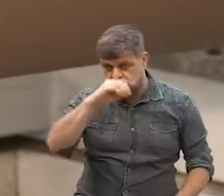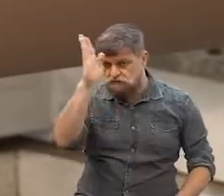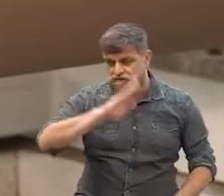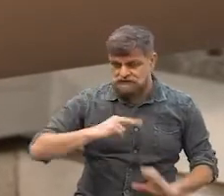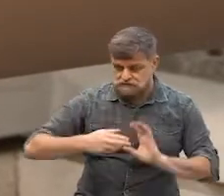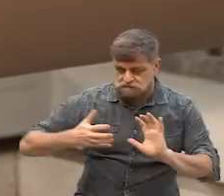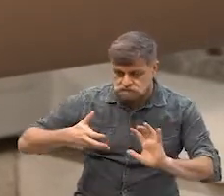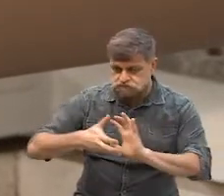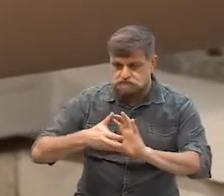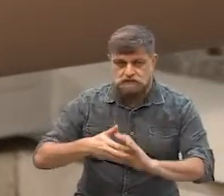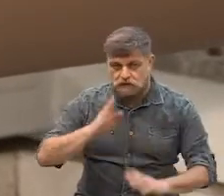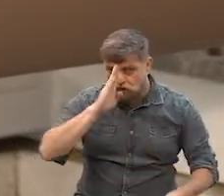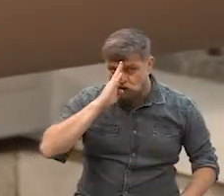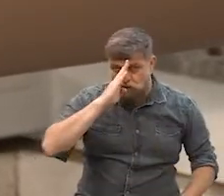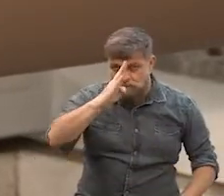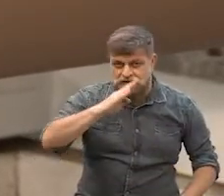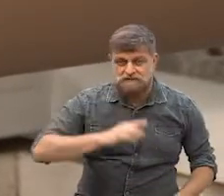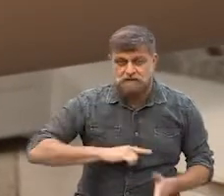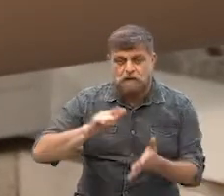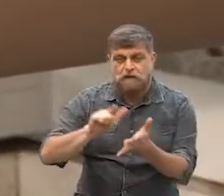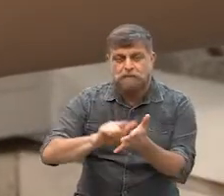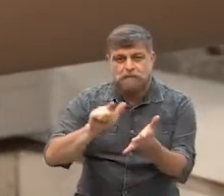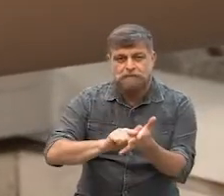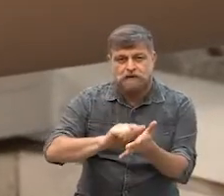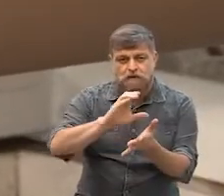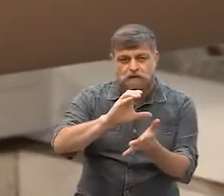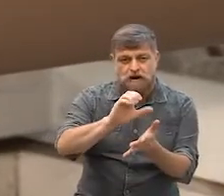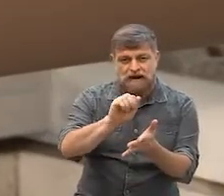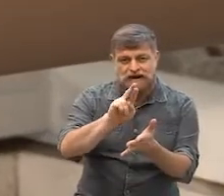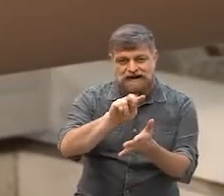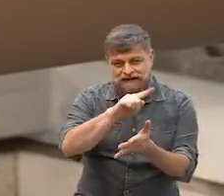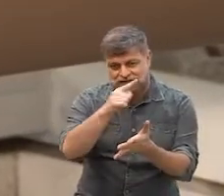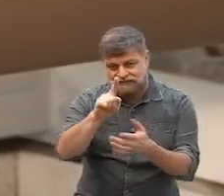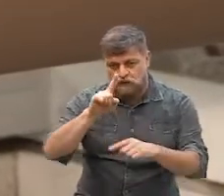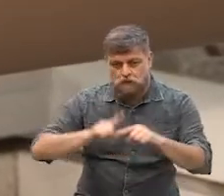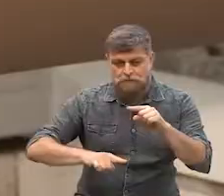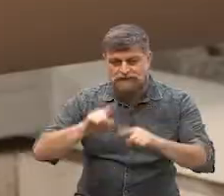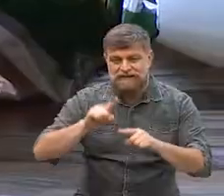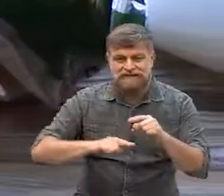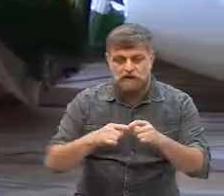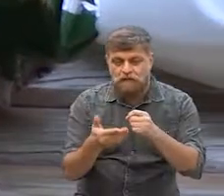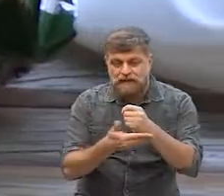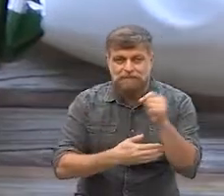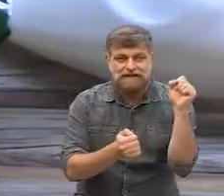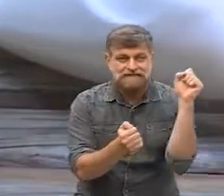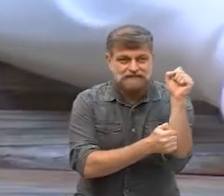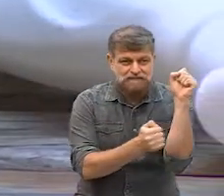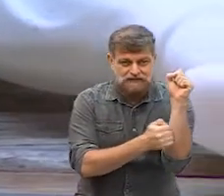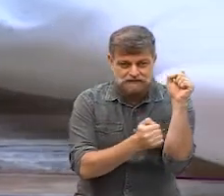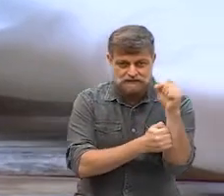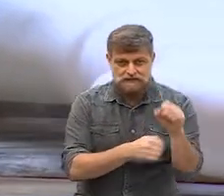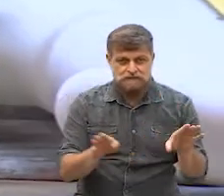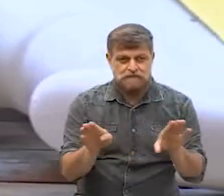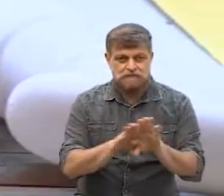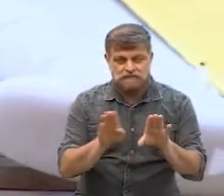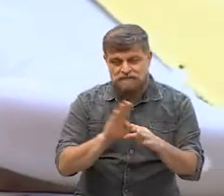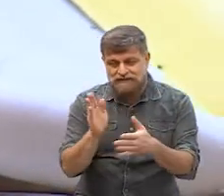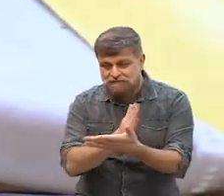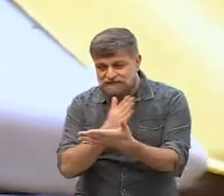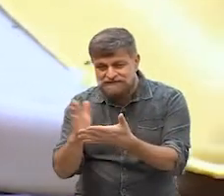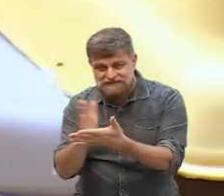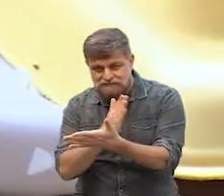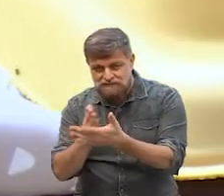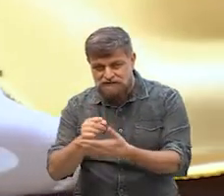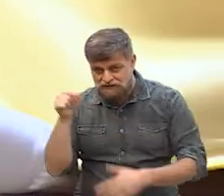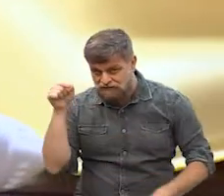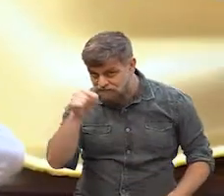das embalagens é o papel cartão, material renovável feito de madeira. Daquele material que foi separado